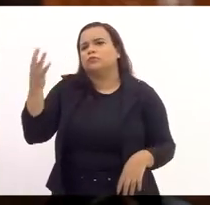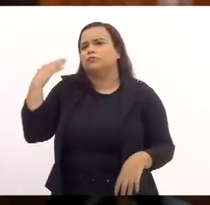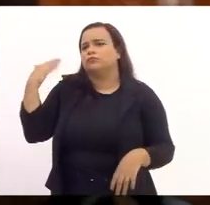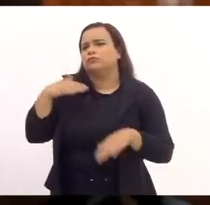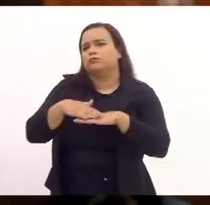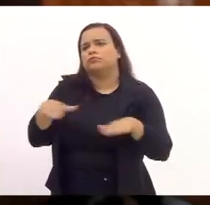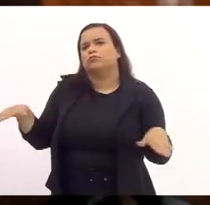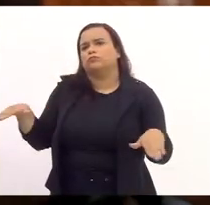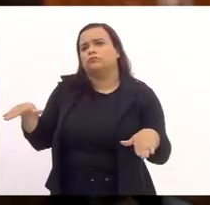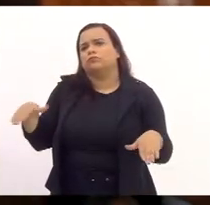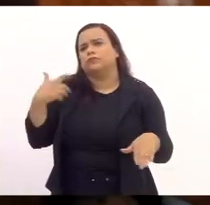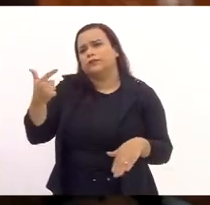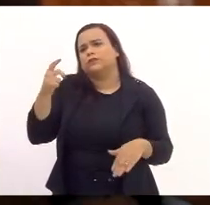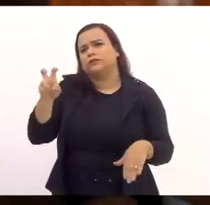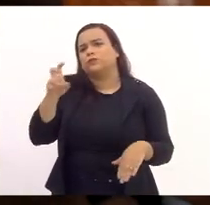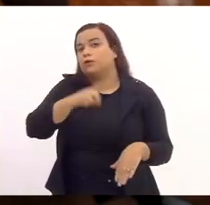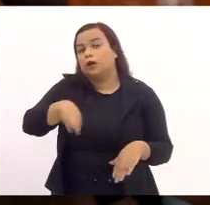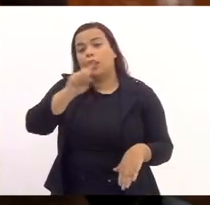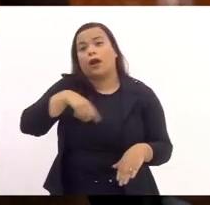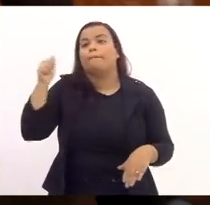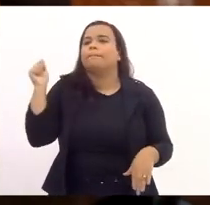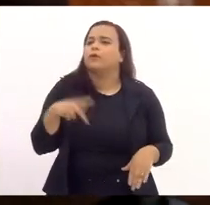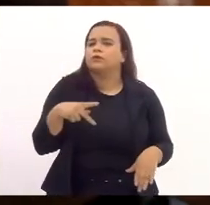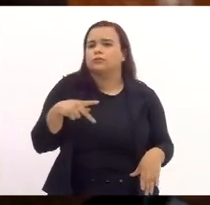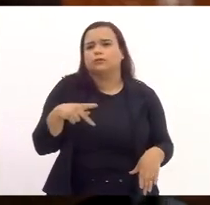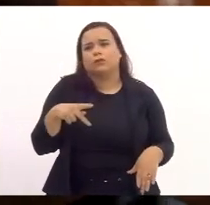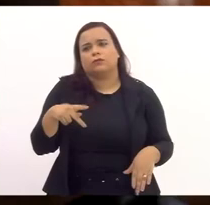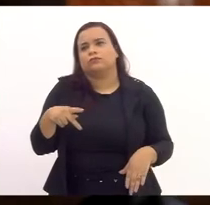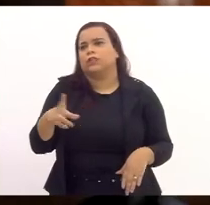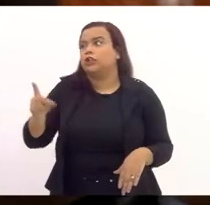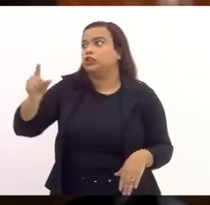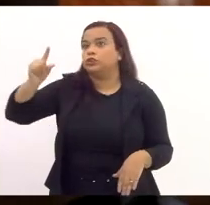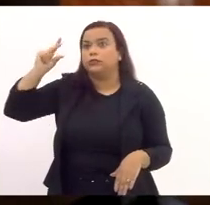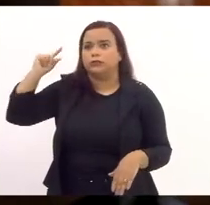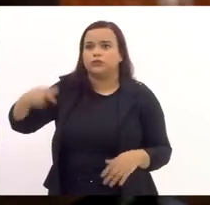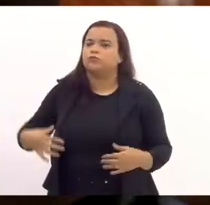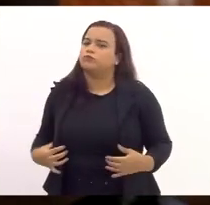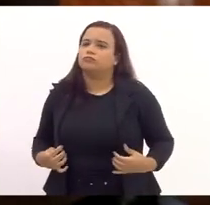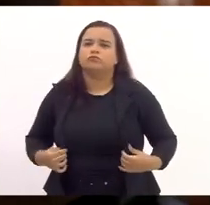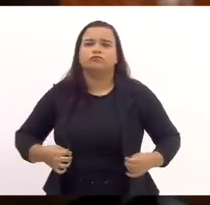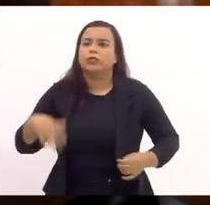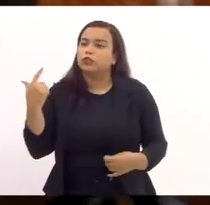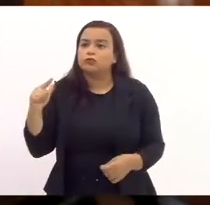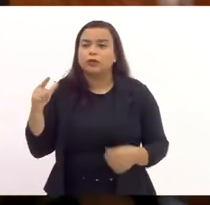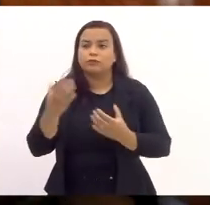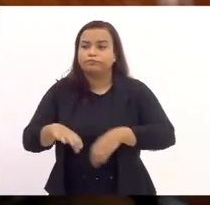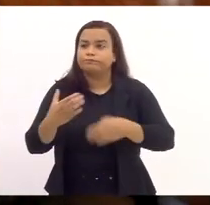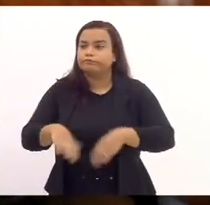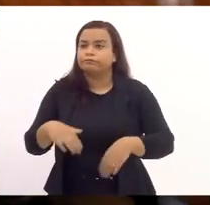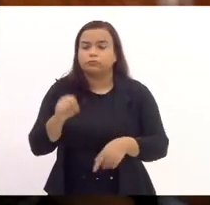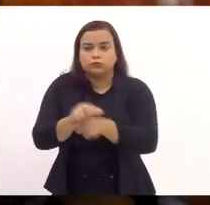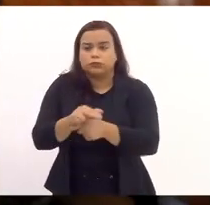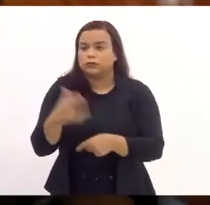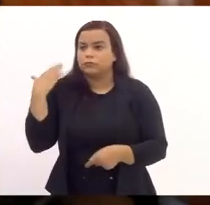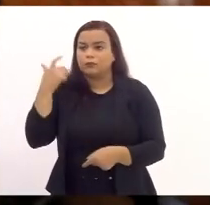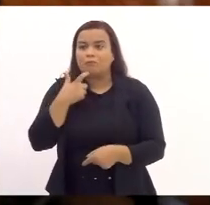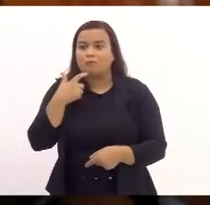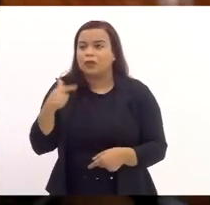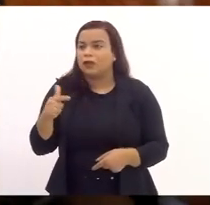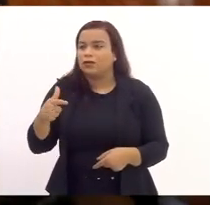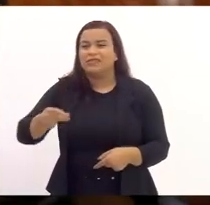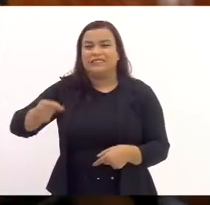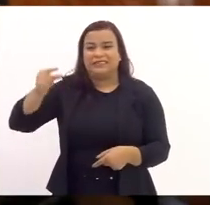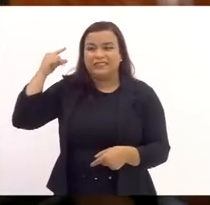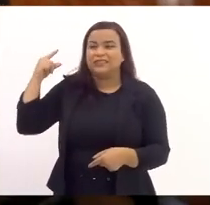são servidores antigos, também não têm, são órgãos também que não têm um histórico recente de concurso público. E